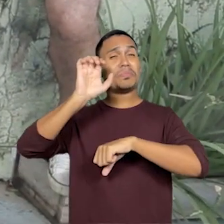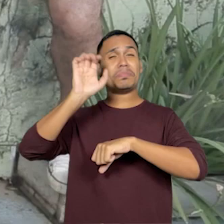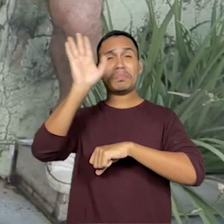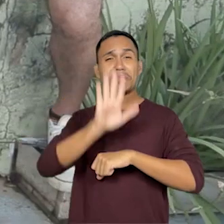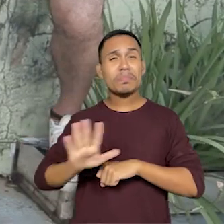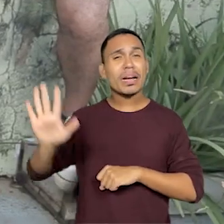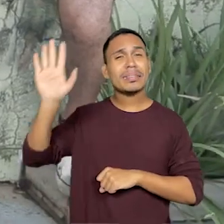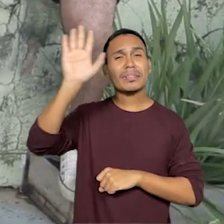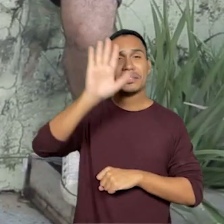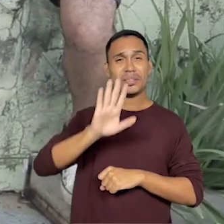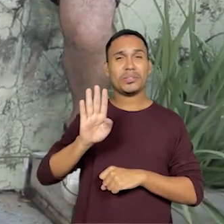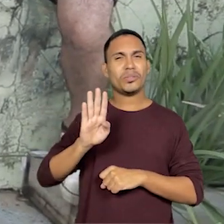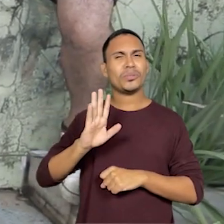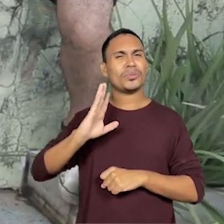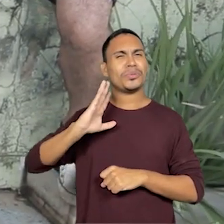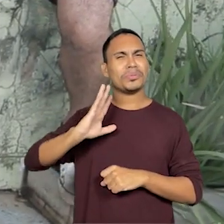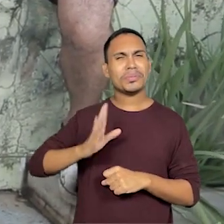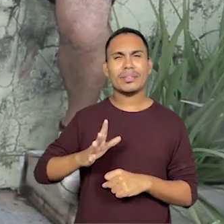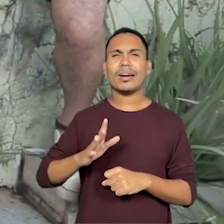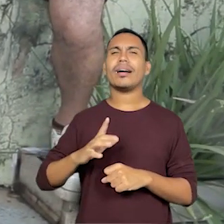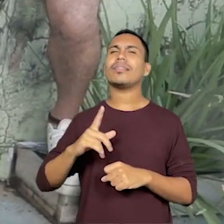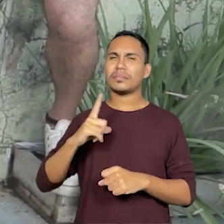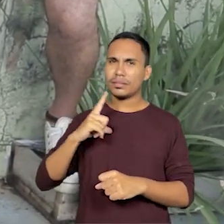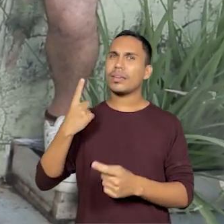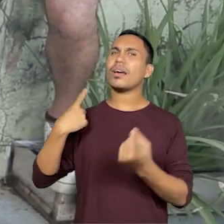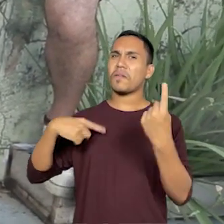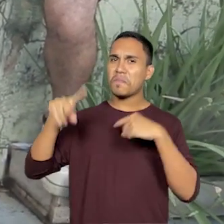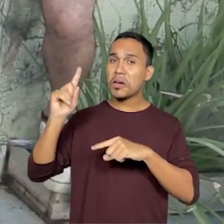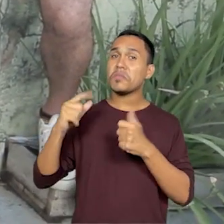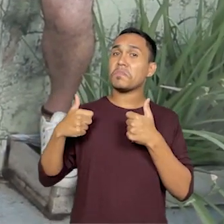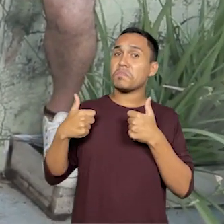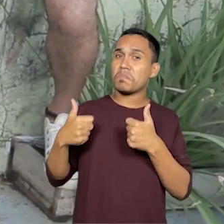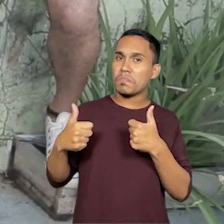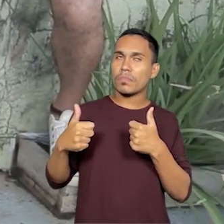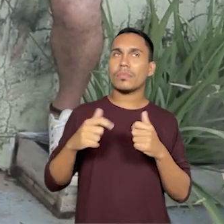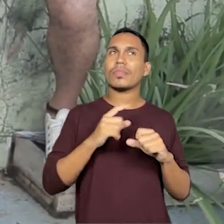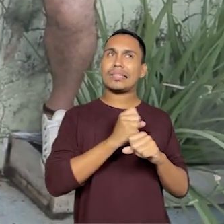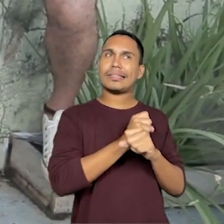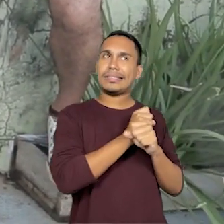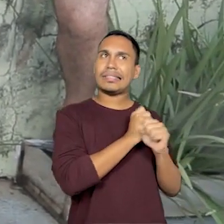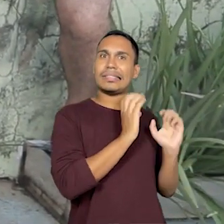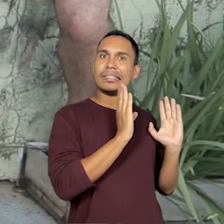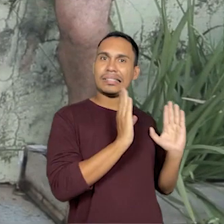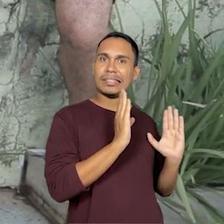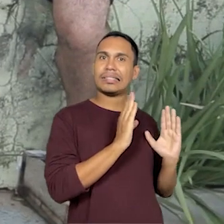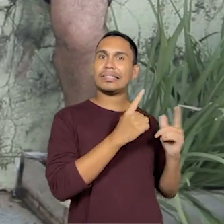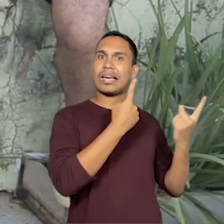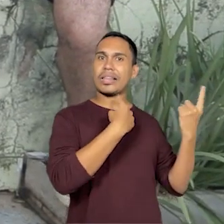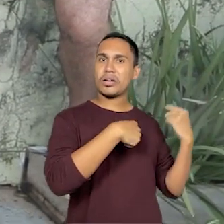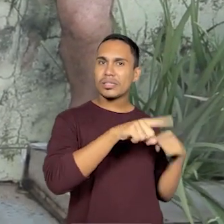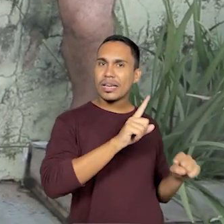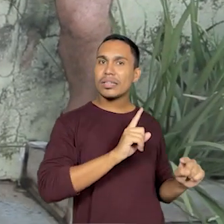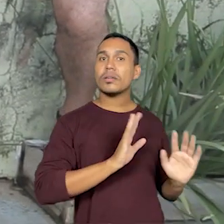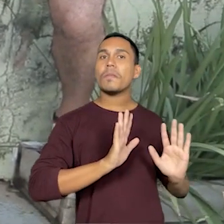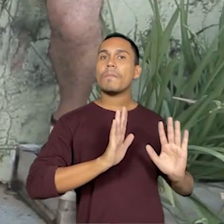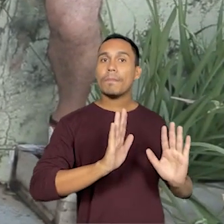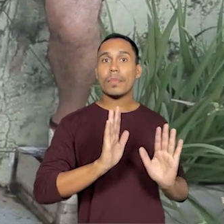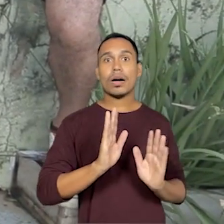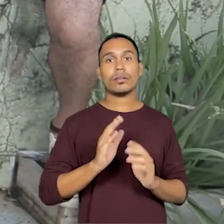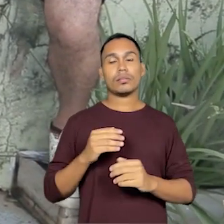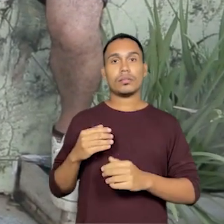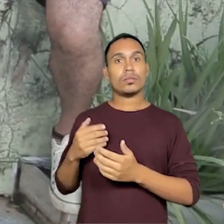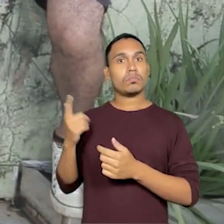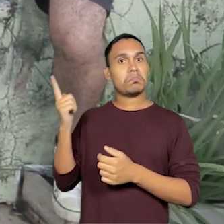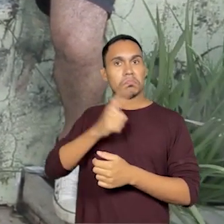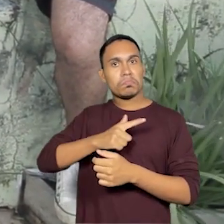geral, o nosso Estado em particular, já deu muitos avanços, embora alguns retrocessos nos últimos anos, mas a gente caminhou bem nos anos 2000, mas